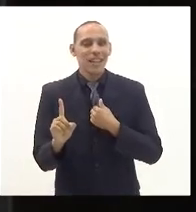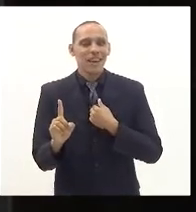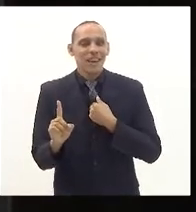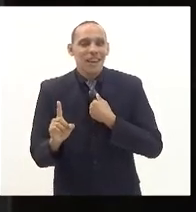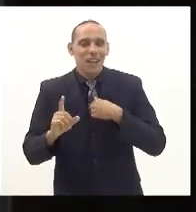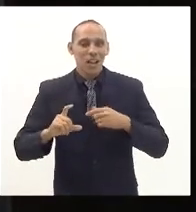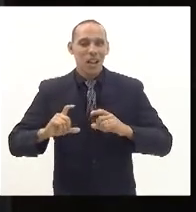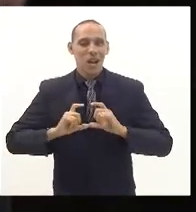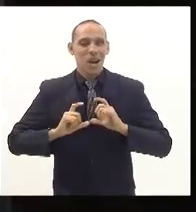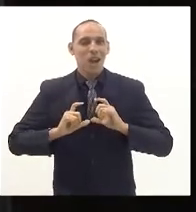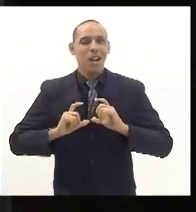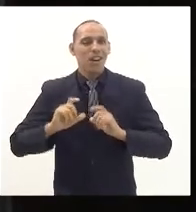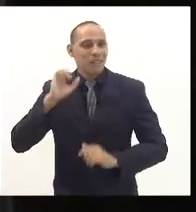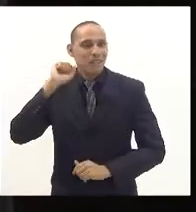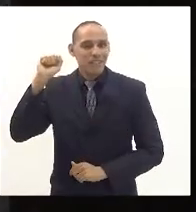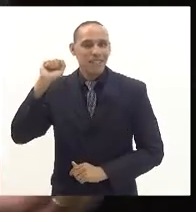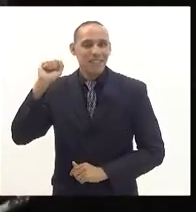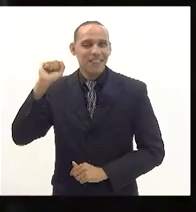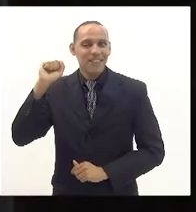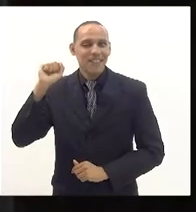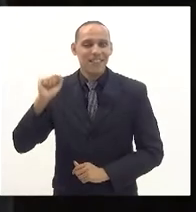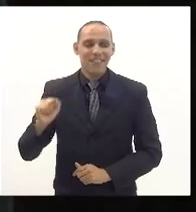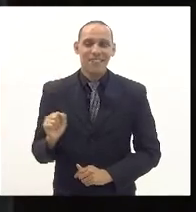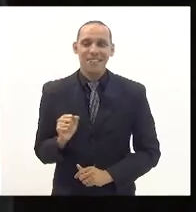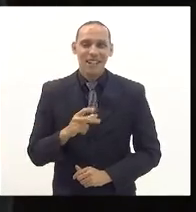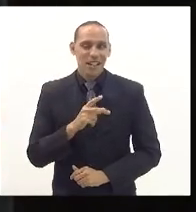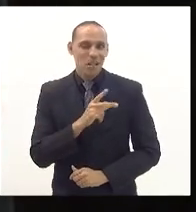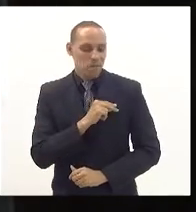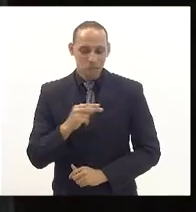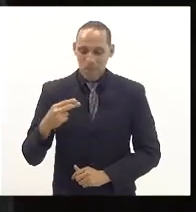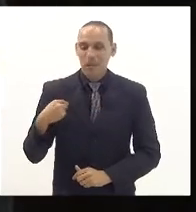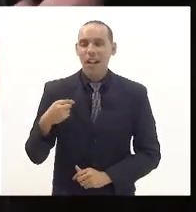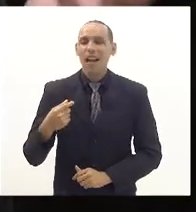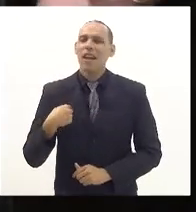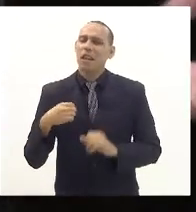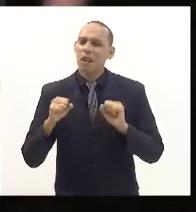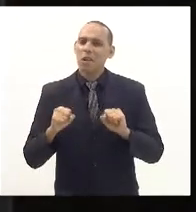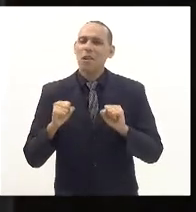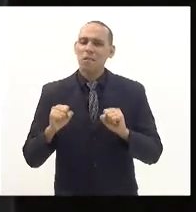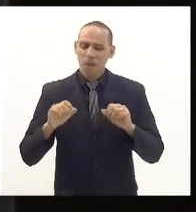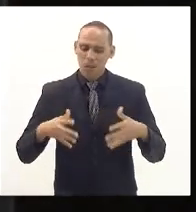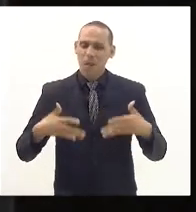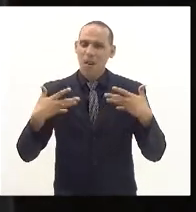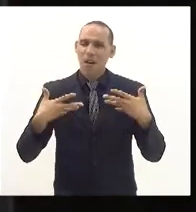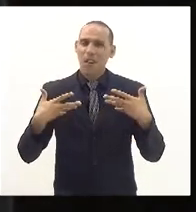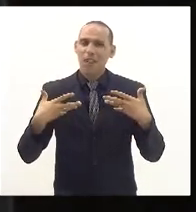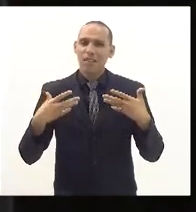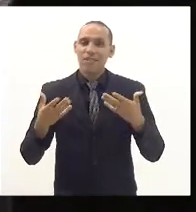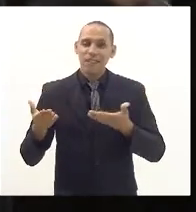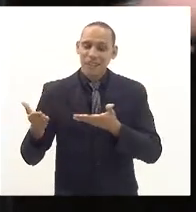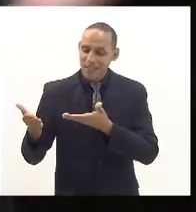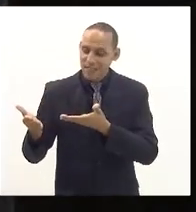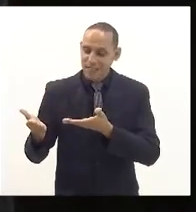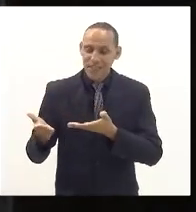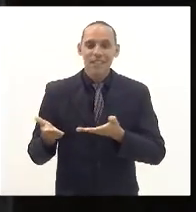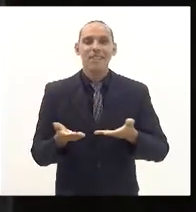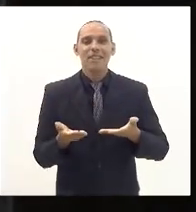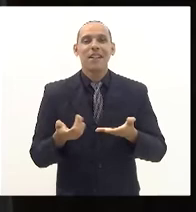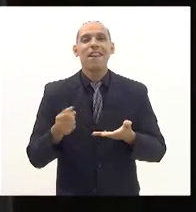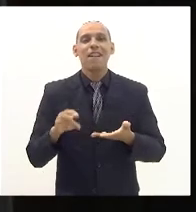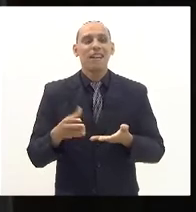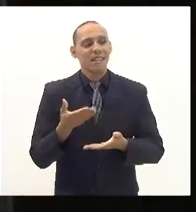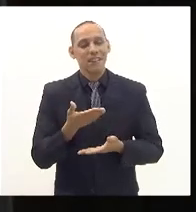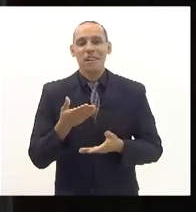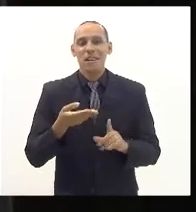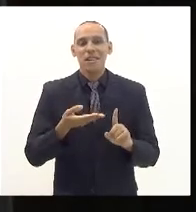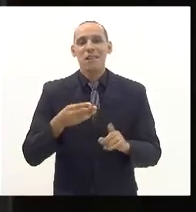insígnia da medalha Tiradentes tal como dignatário dessa honra recebendo você com essa